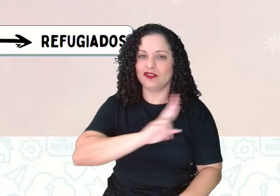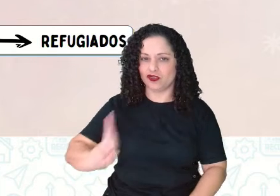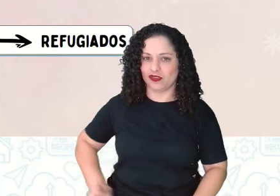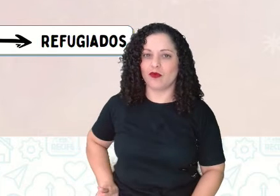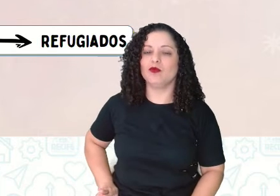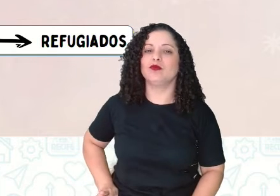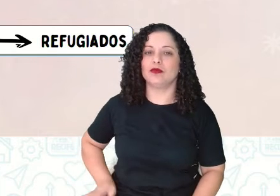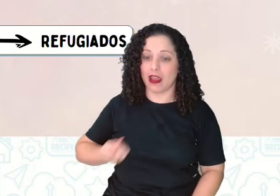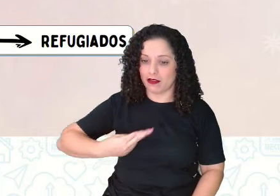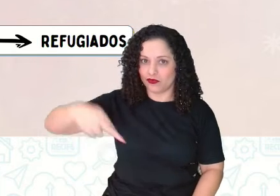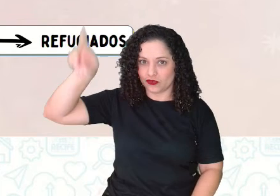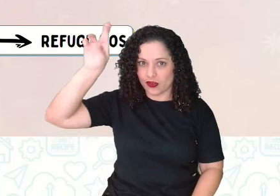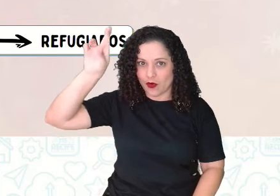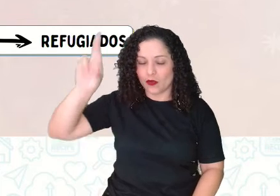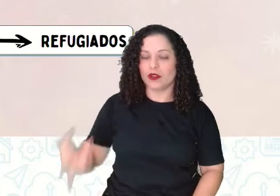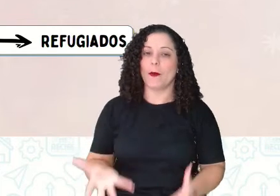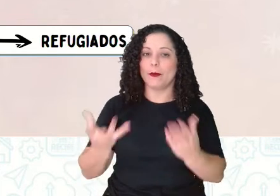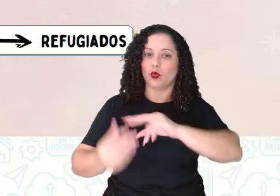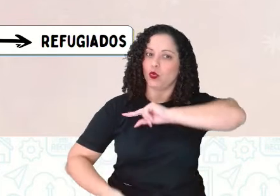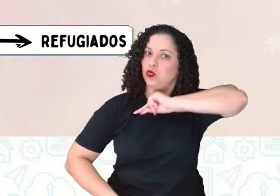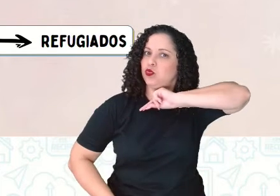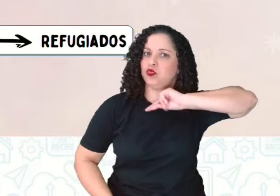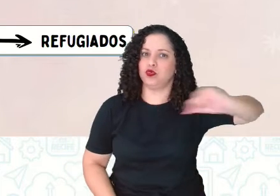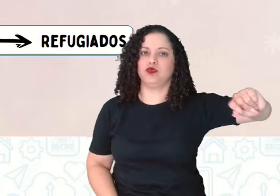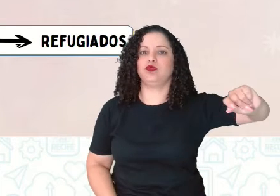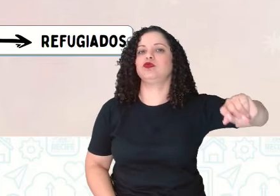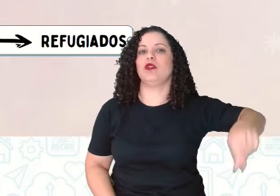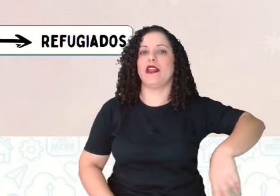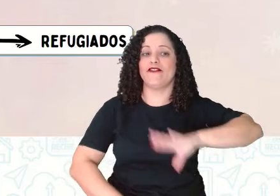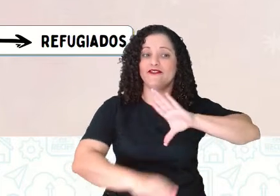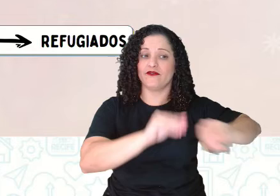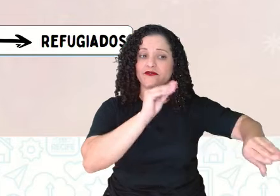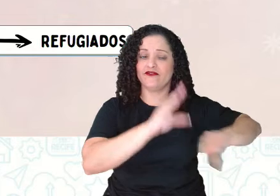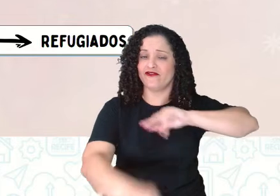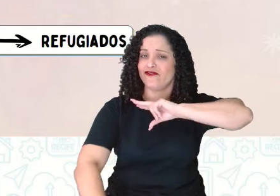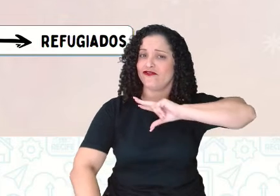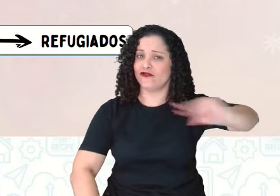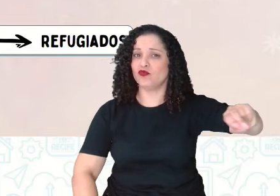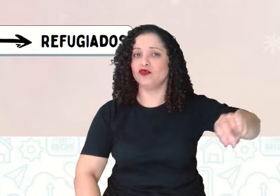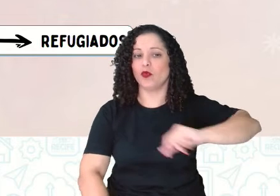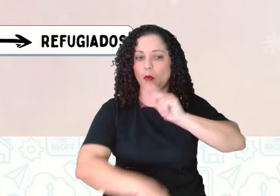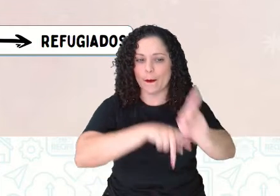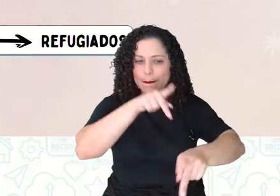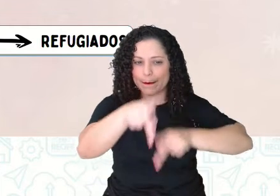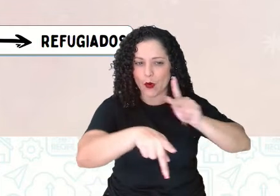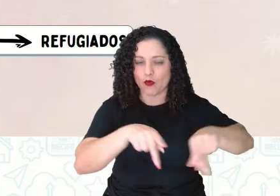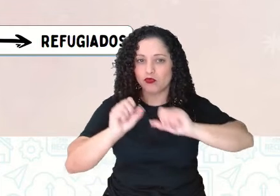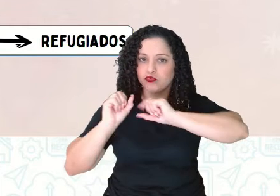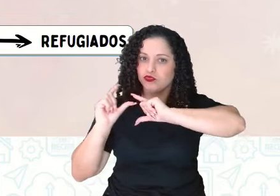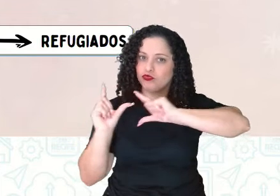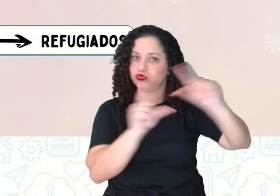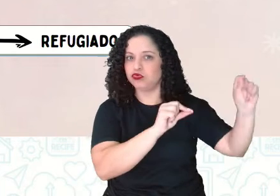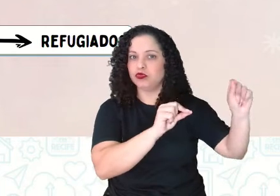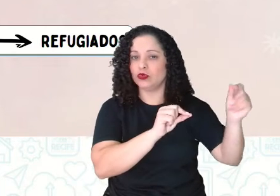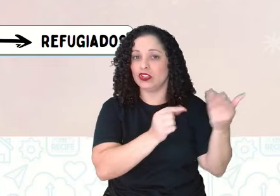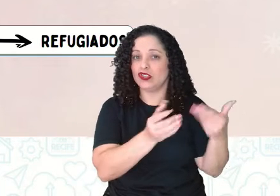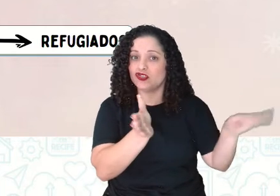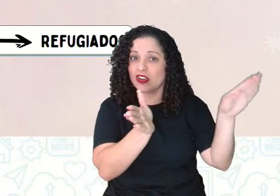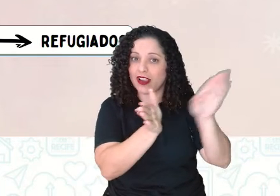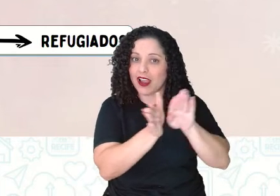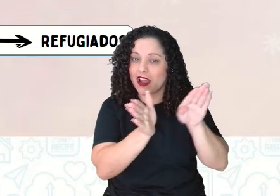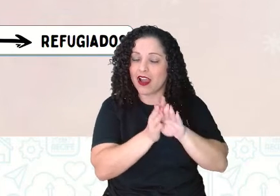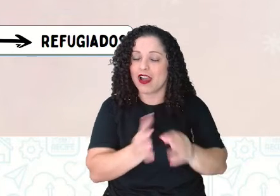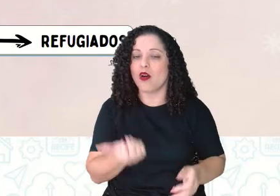ó, zarparam de lá, né, pegaram o beco, como diz a história, e vieram para outras terras, né?